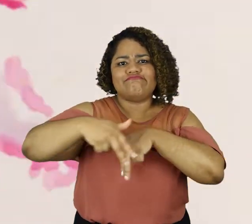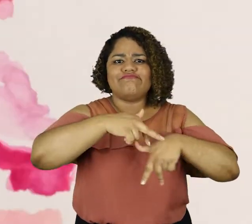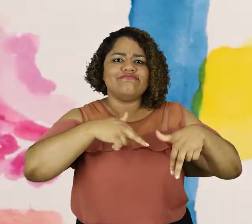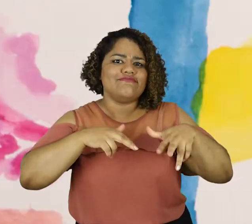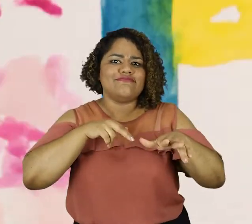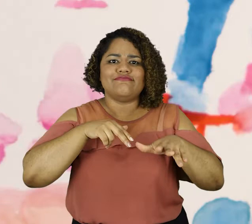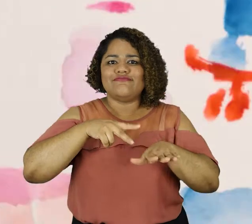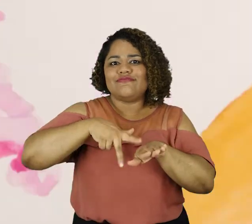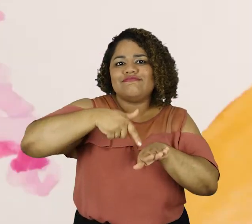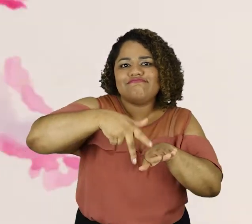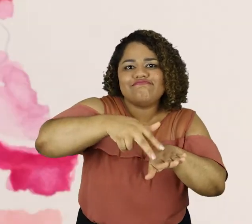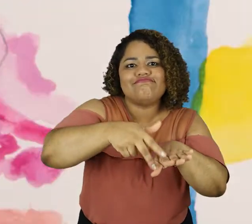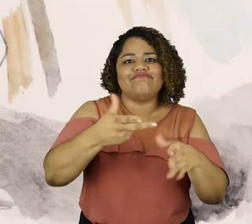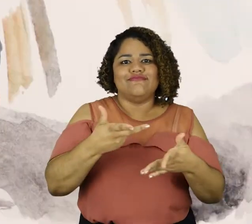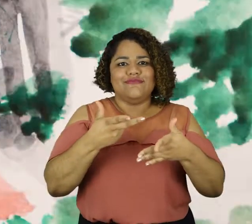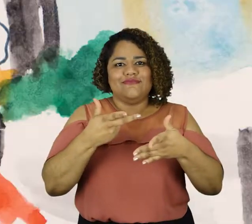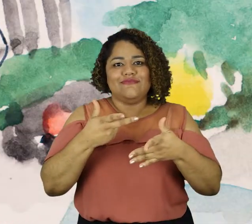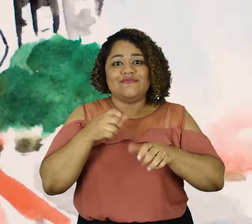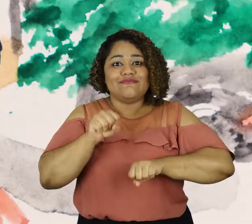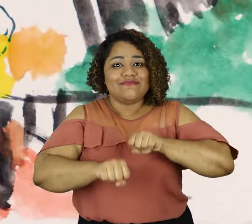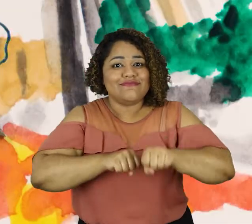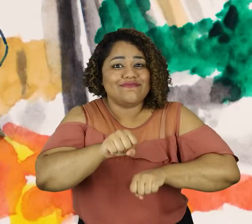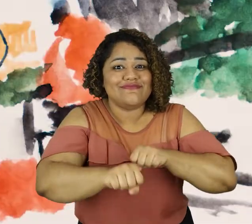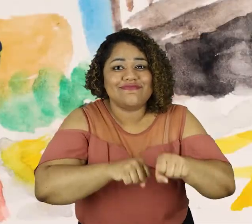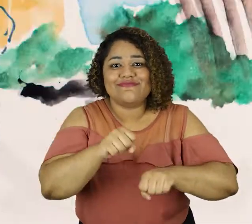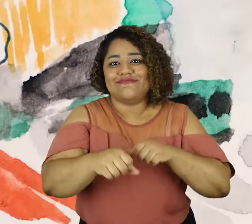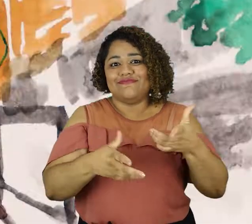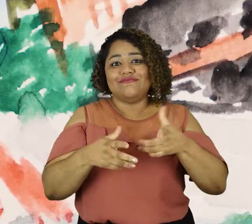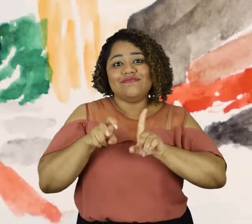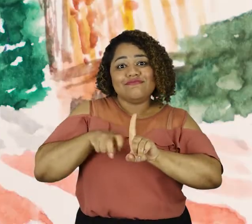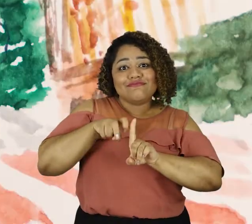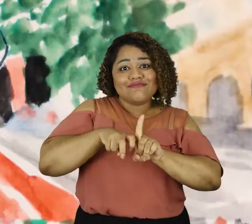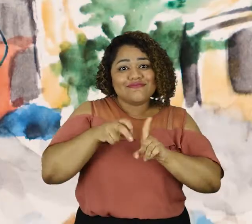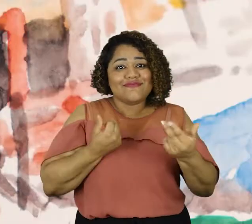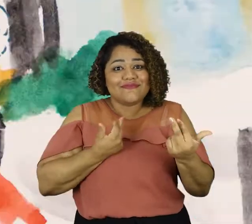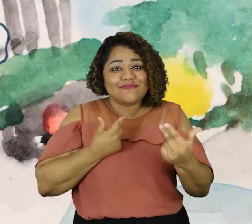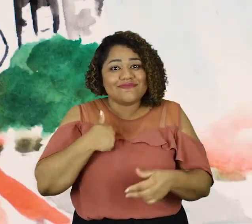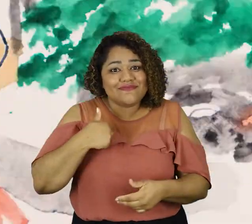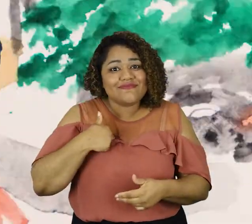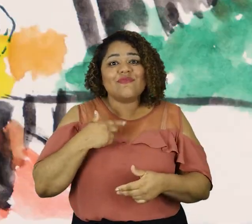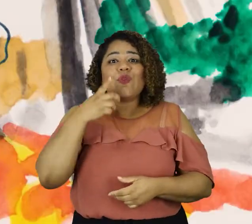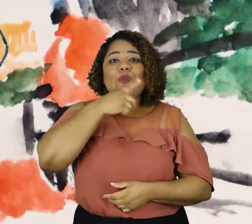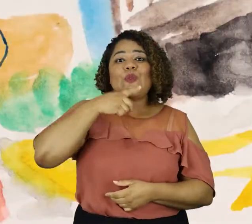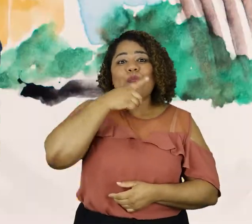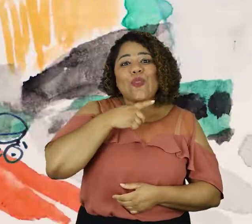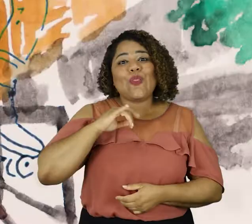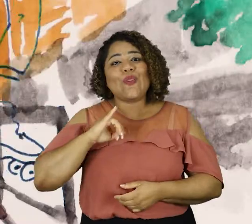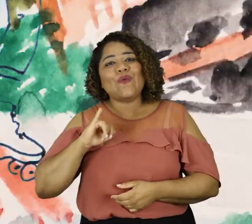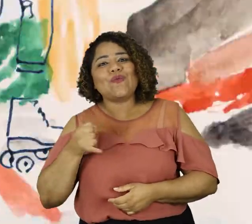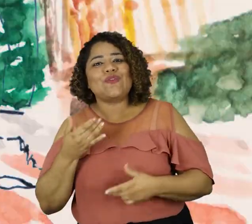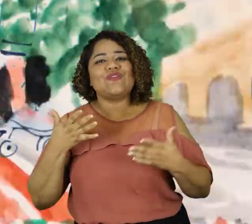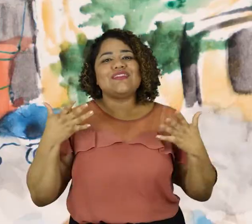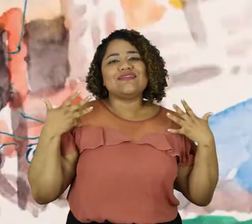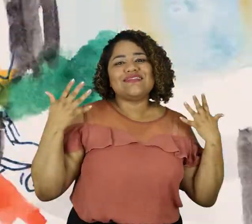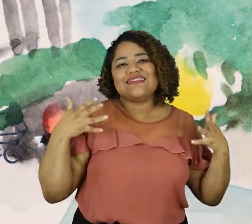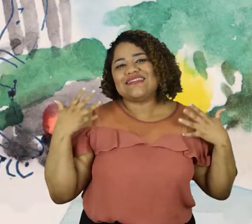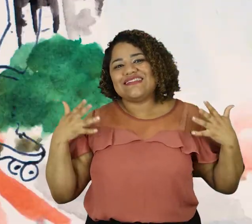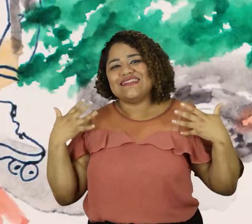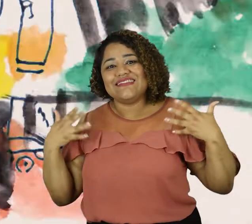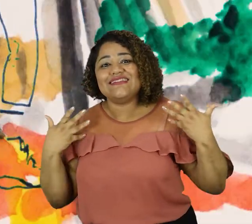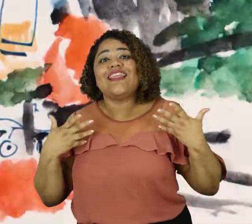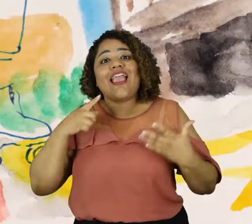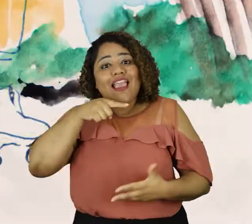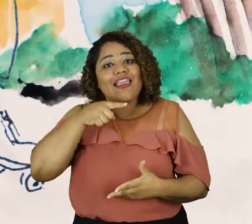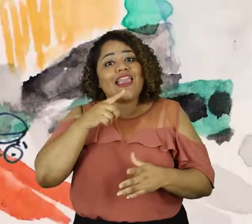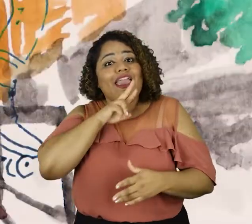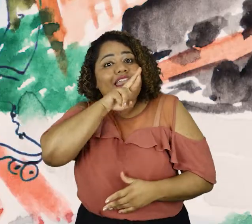e até cadeira de rodas, assim como eu, aproveitavam seu domingo sem pressa. Havia sido uma luta minha e do Mobilize, ao